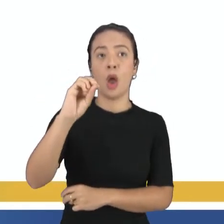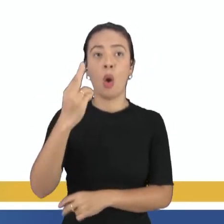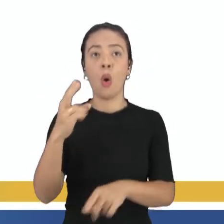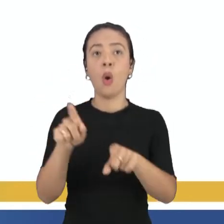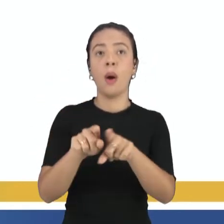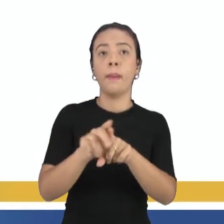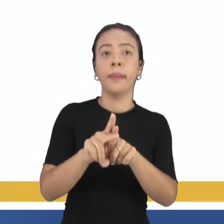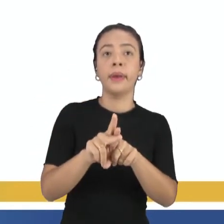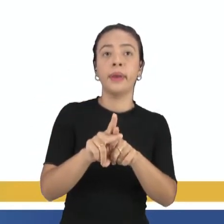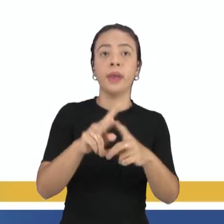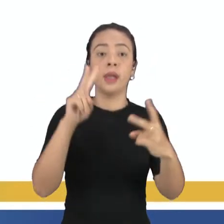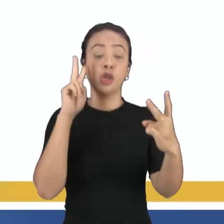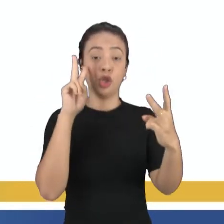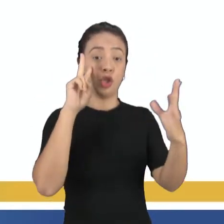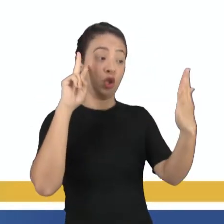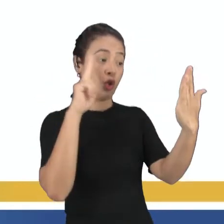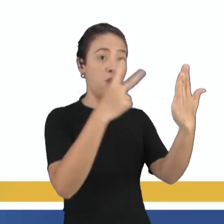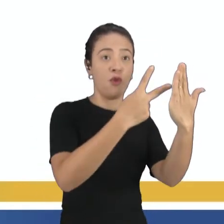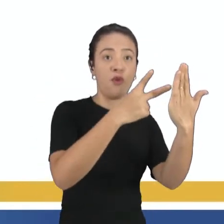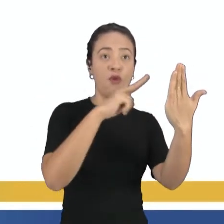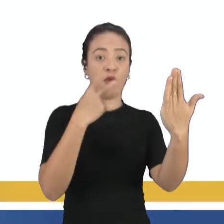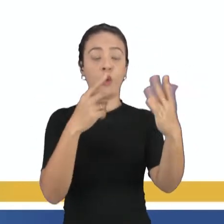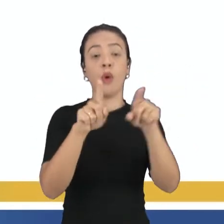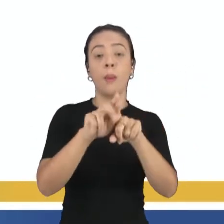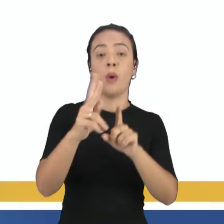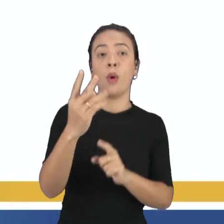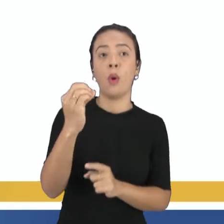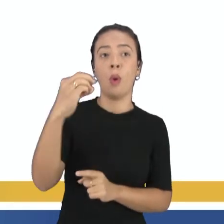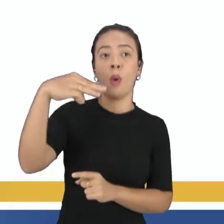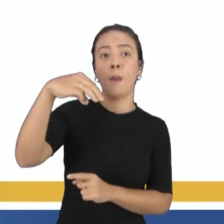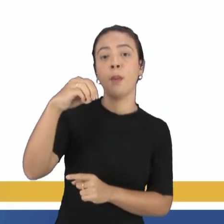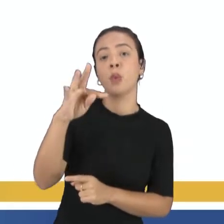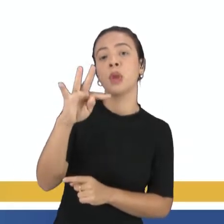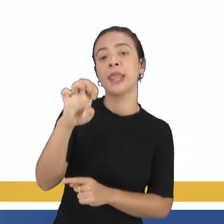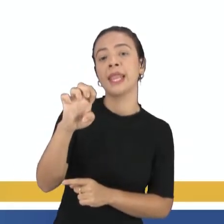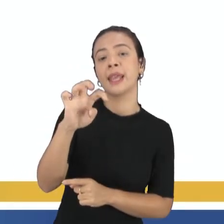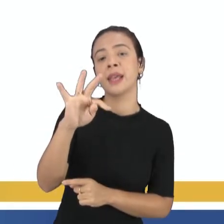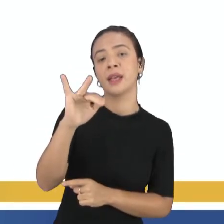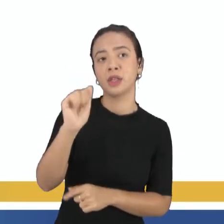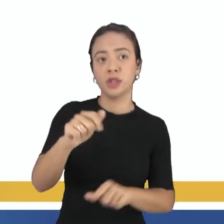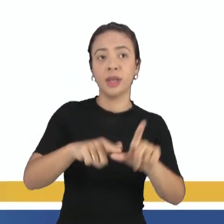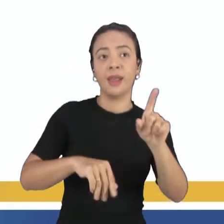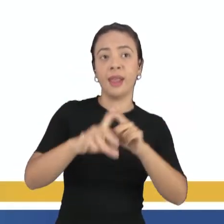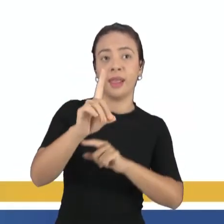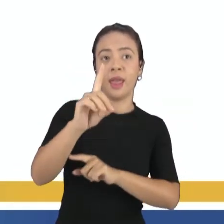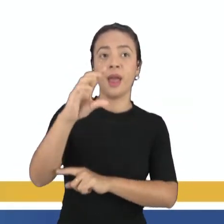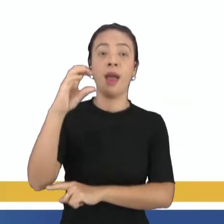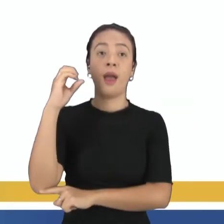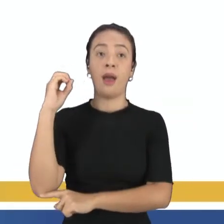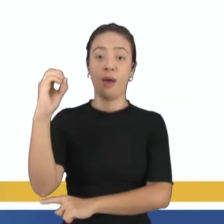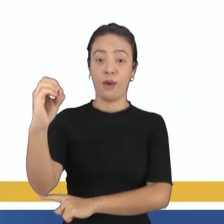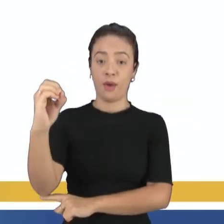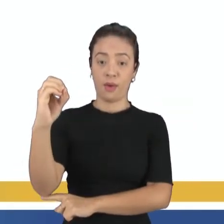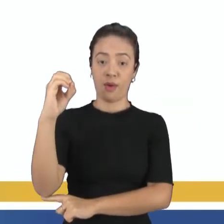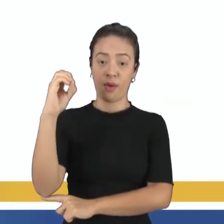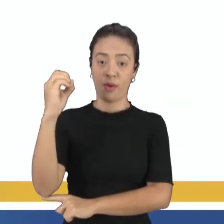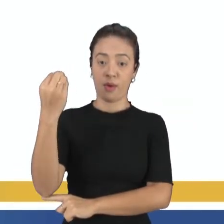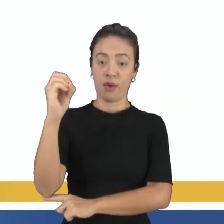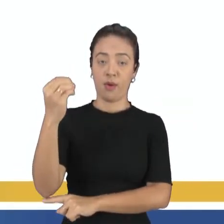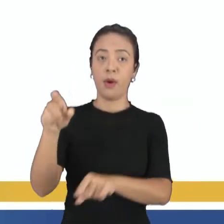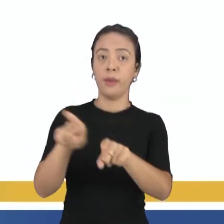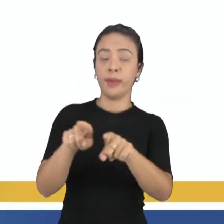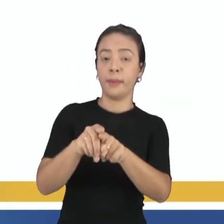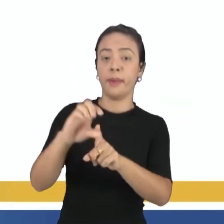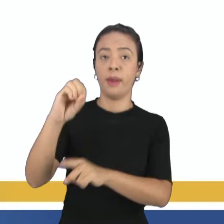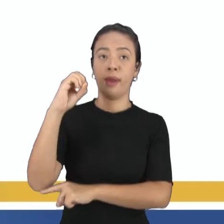de reflexão. Então, qual dessas aí são exemplos de isometria? Vamos lá,